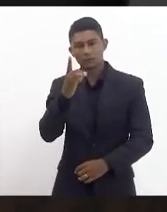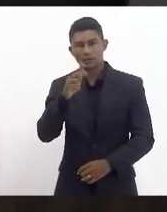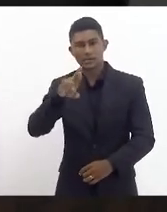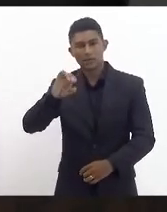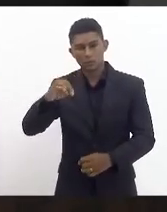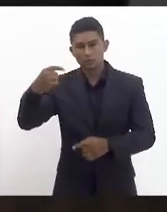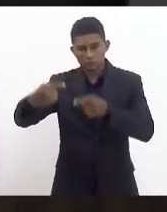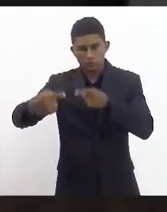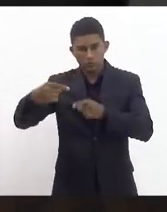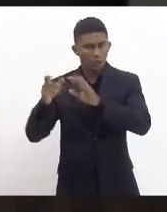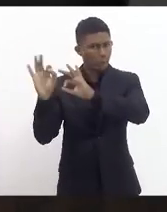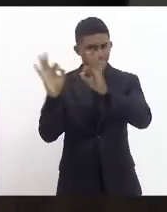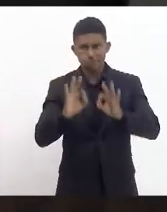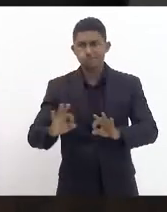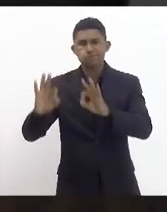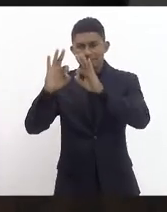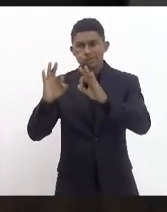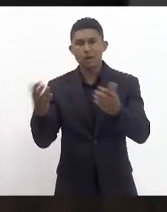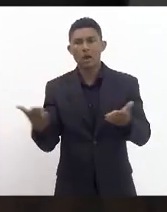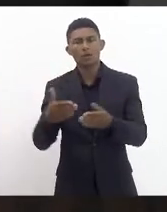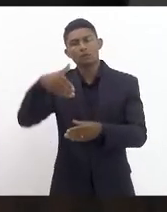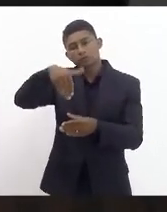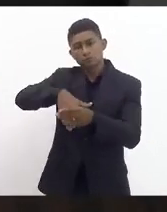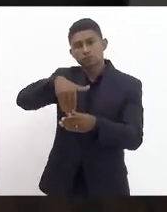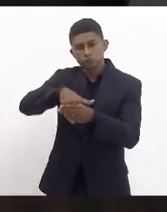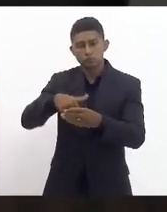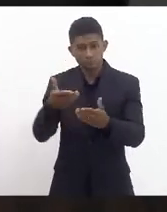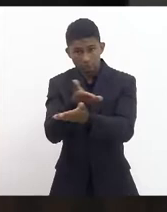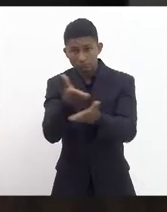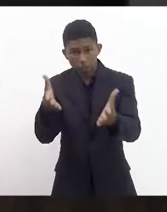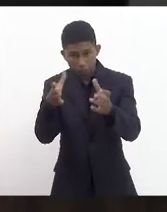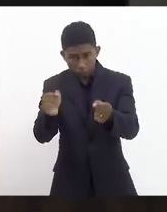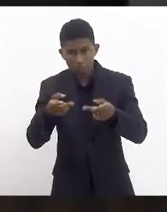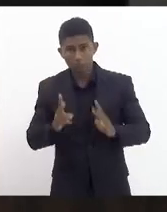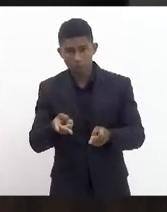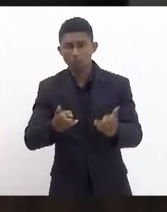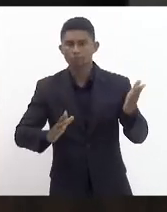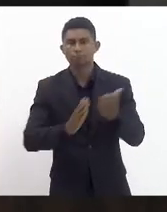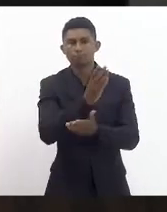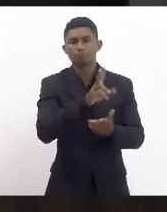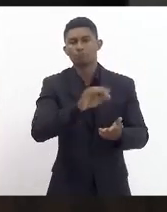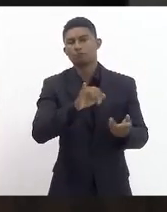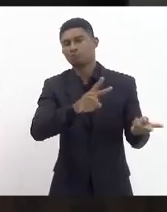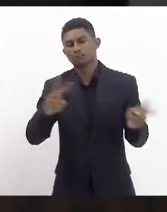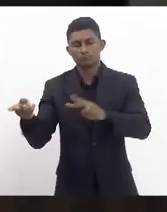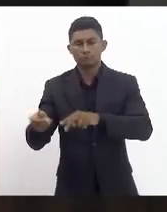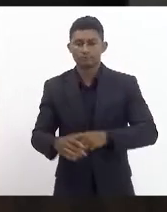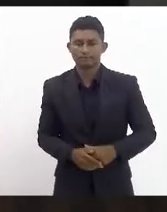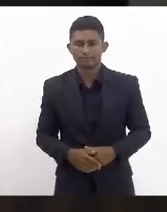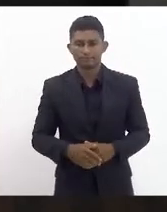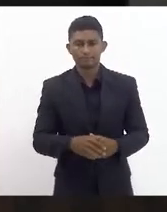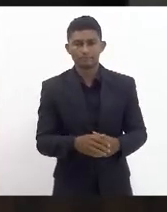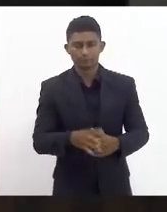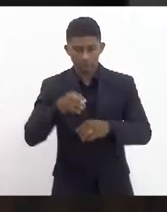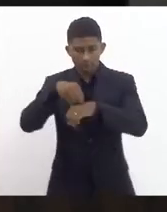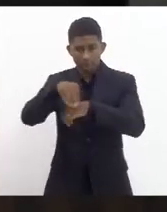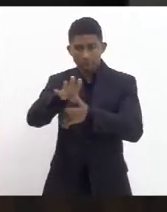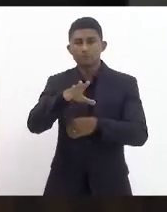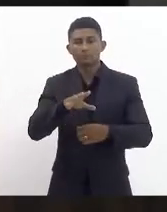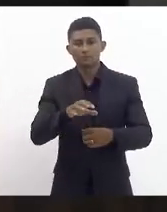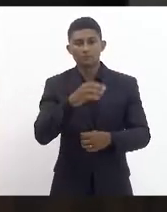discussão, não havendo quem queira discutir, encerrada a discussão. Em votação, seus que aprovam, permaneçam como estão, aprovado, vai a promulgação. Indicação legislativa